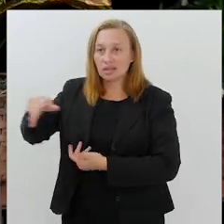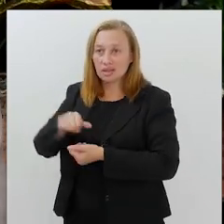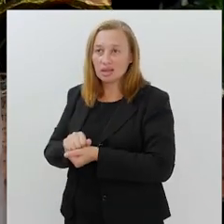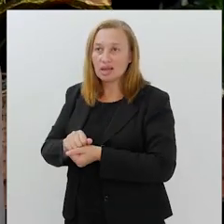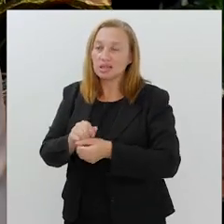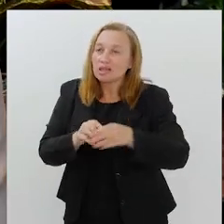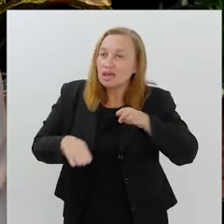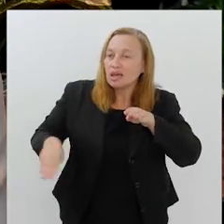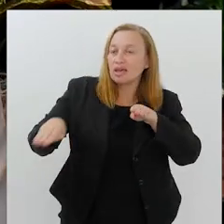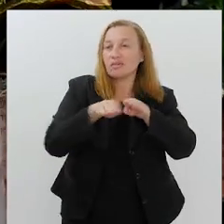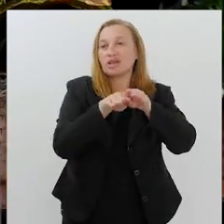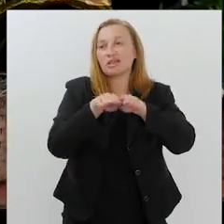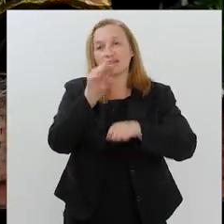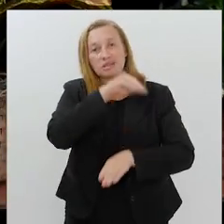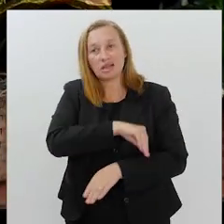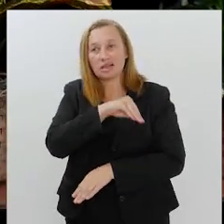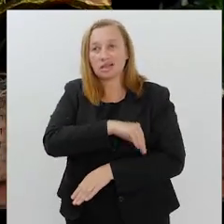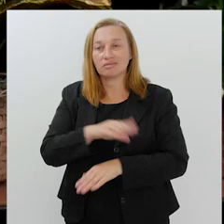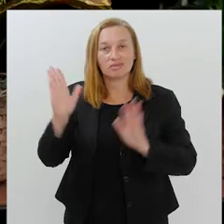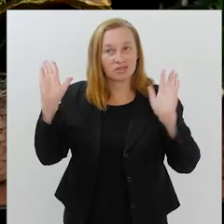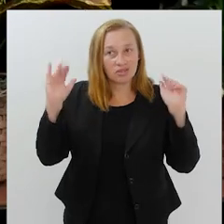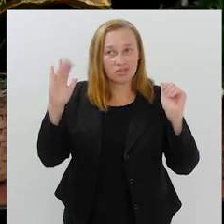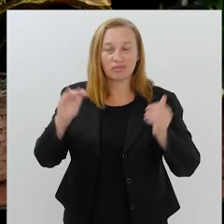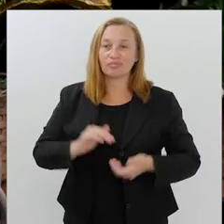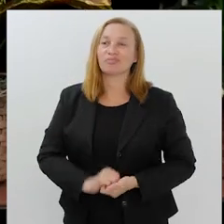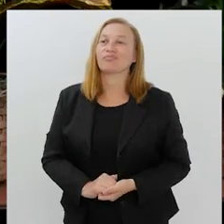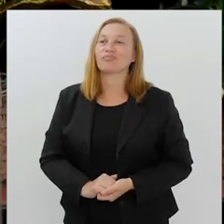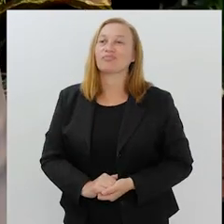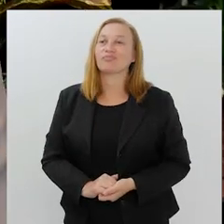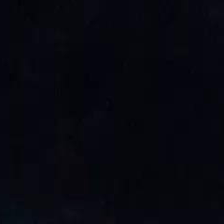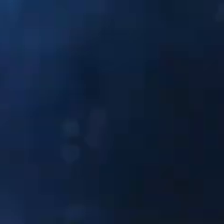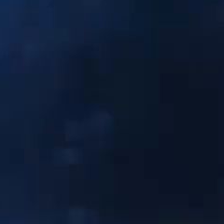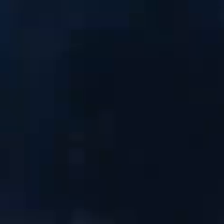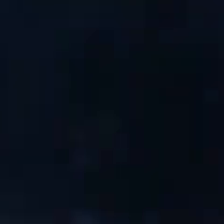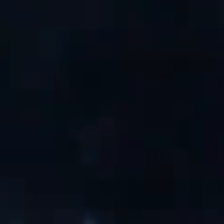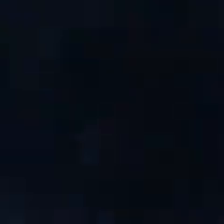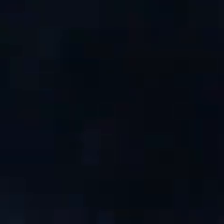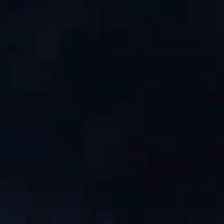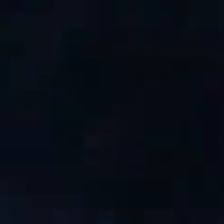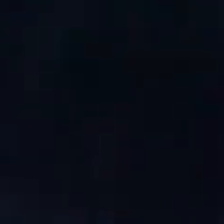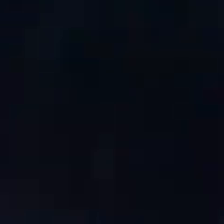dia internacional da Equidade salarial até a próxima